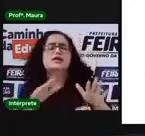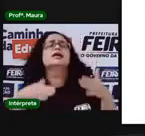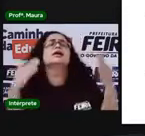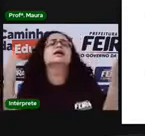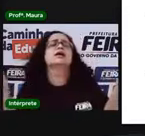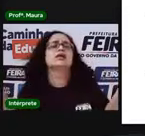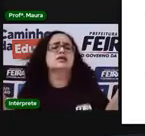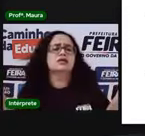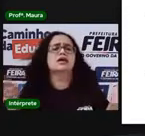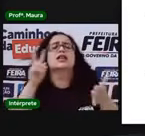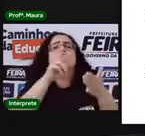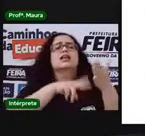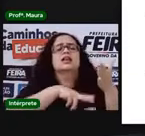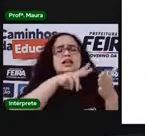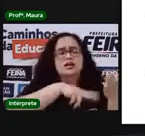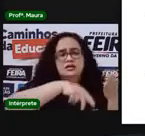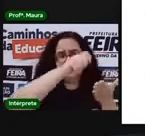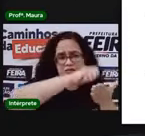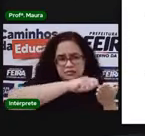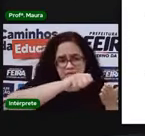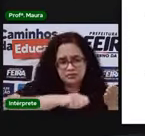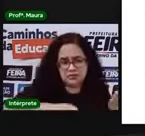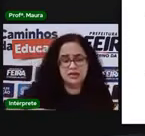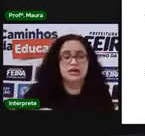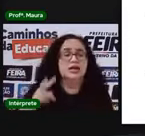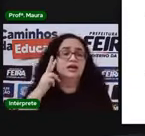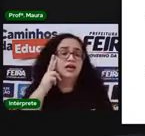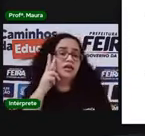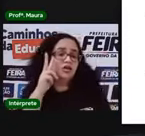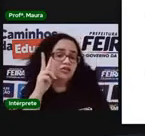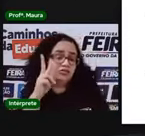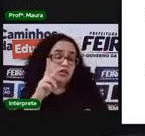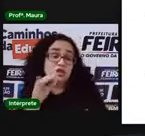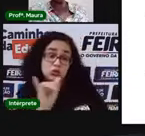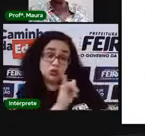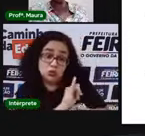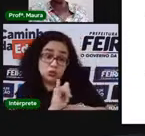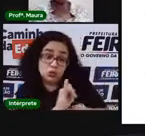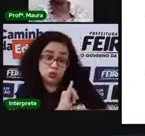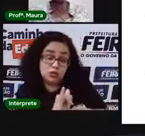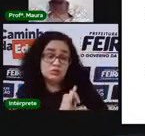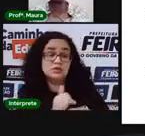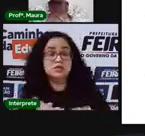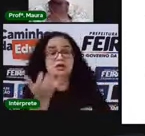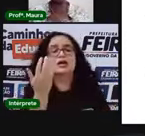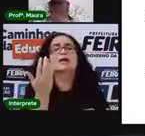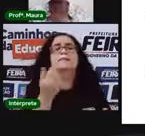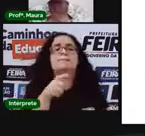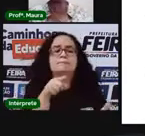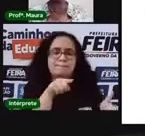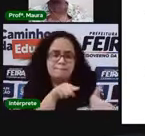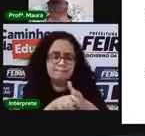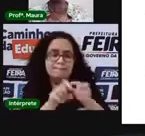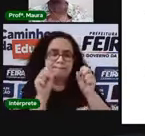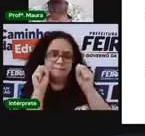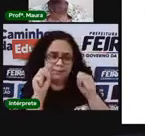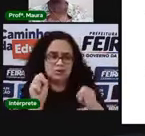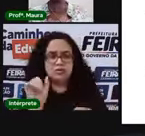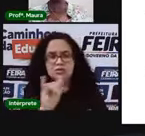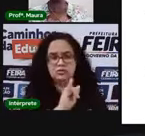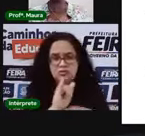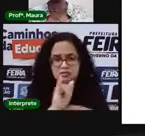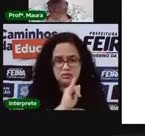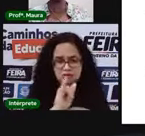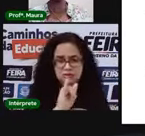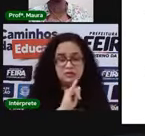agora, releia o que você anotou. Assista novamente no YouTube, se você quiser, uma aluna perguntou e a gente já disse isso, a